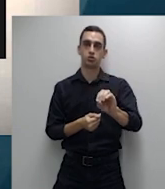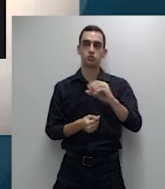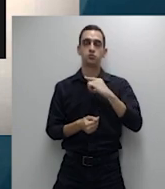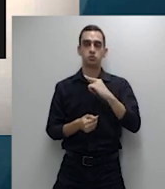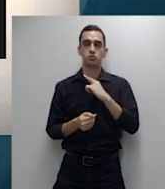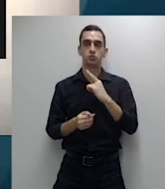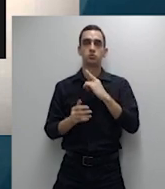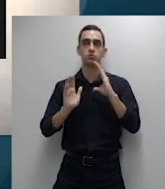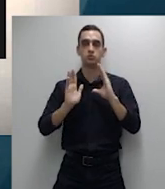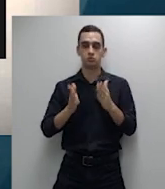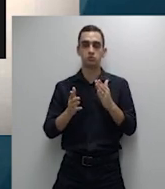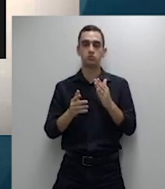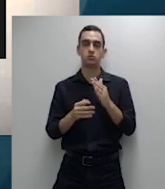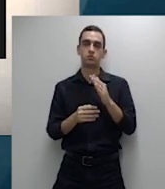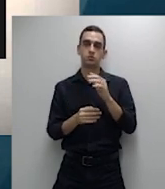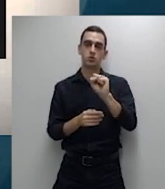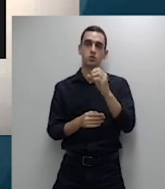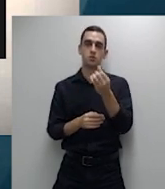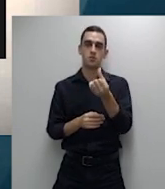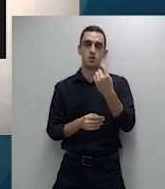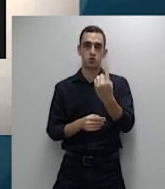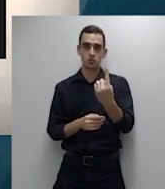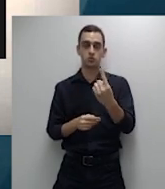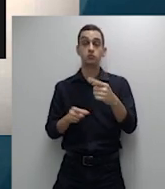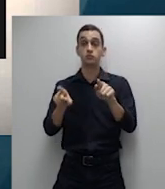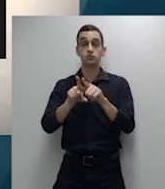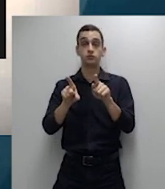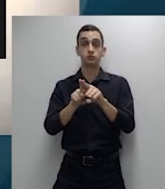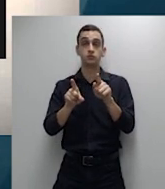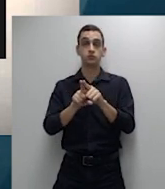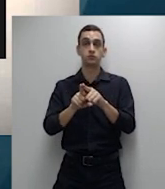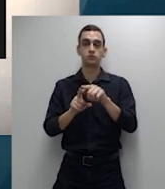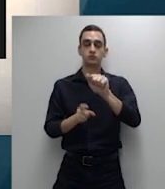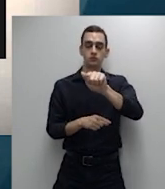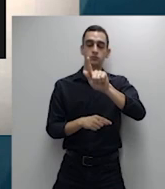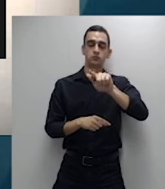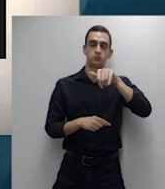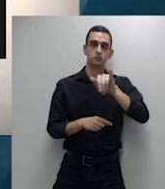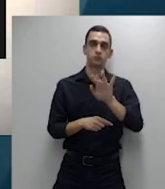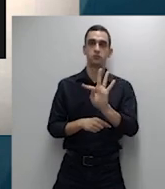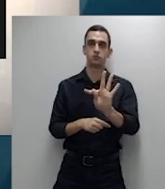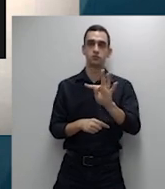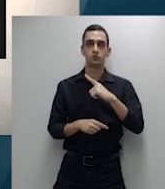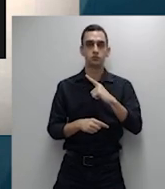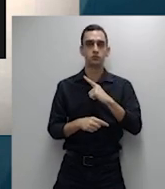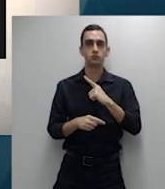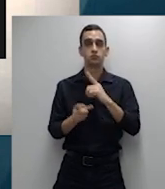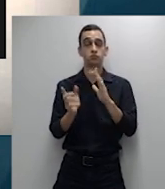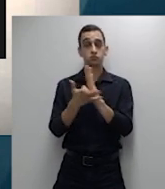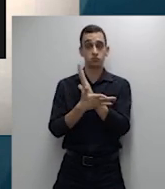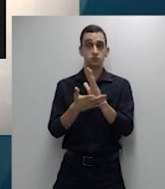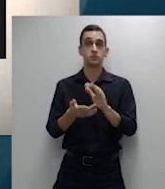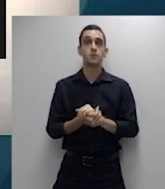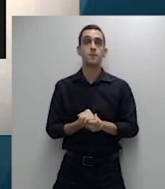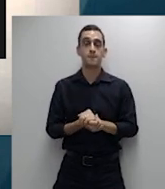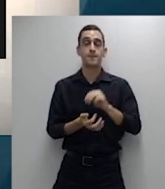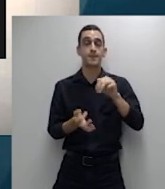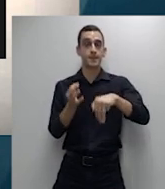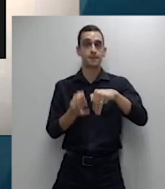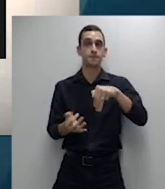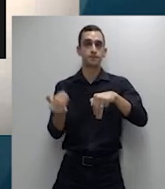19078 61 e O agravo interno no aresp 1686 094 a relatoria do ministro